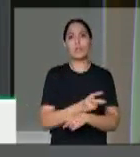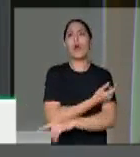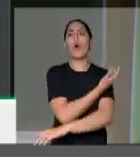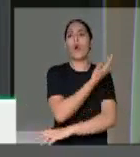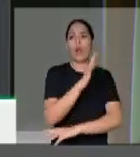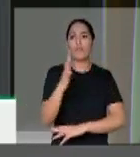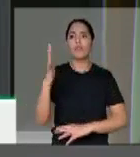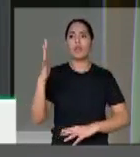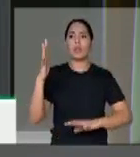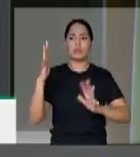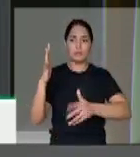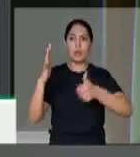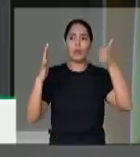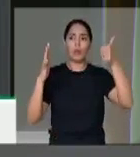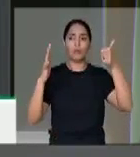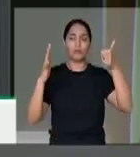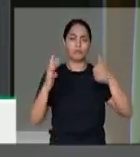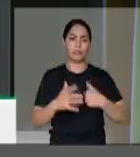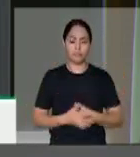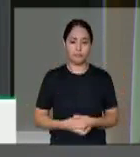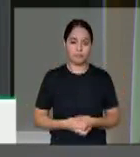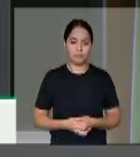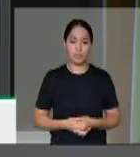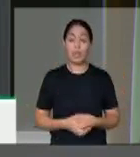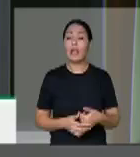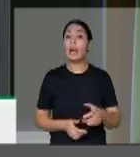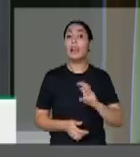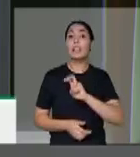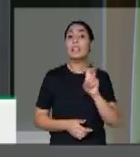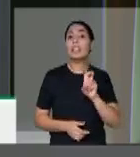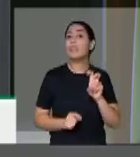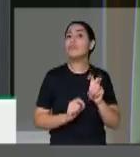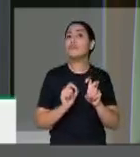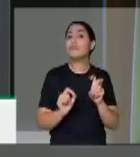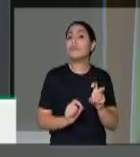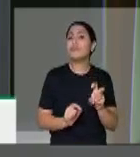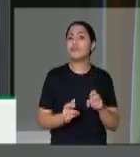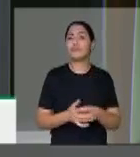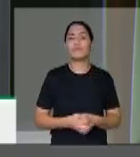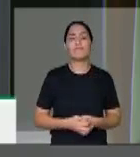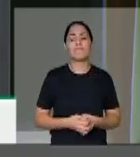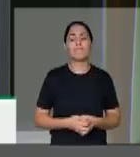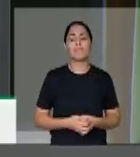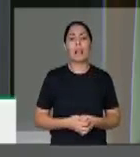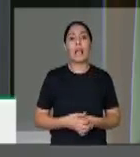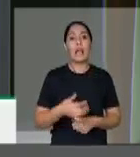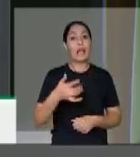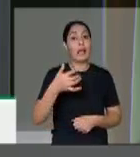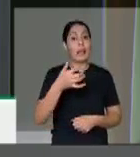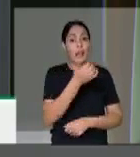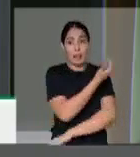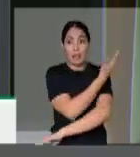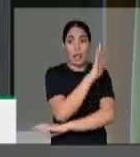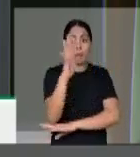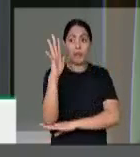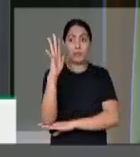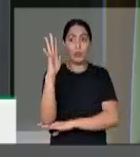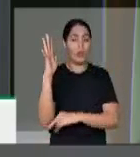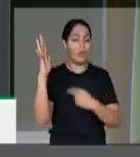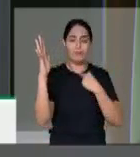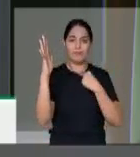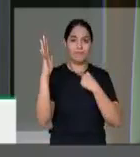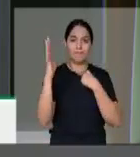é melhor do que destruí-la. Quinta razão, a Amazônia não precisa ser desmatada